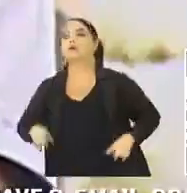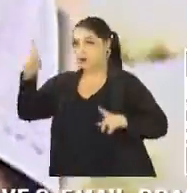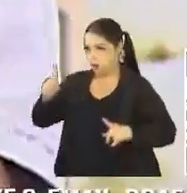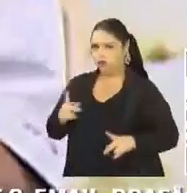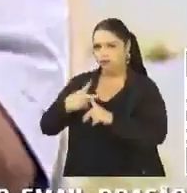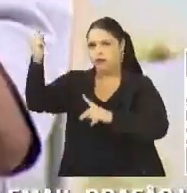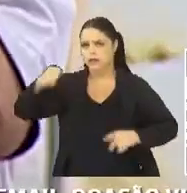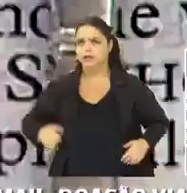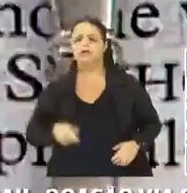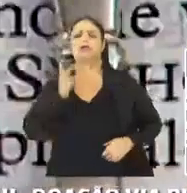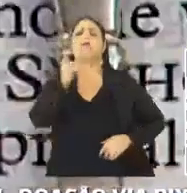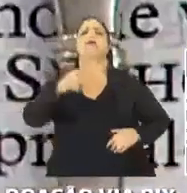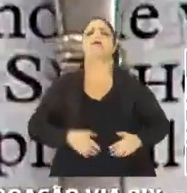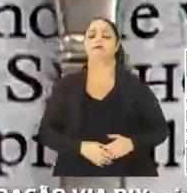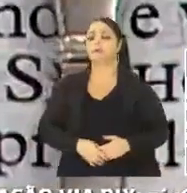Então diz assim, ó: